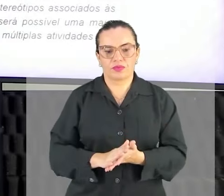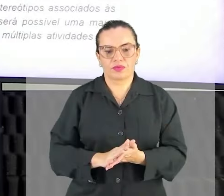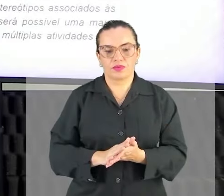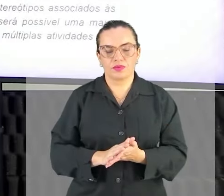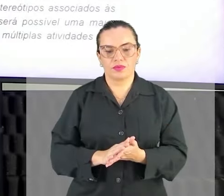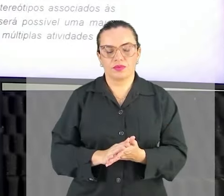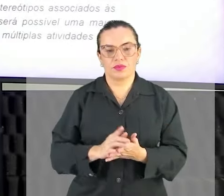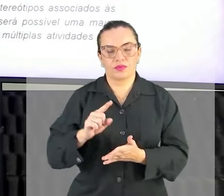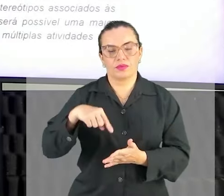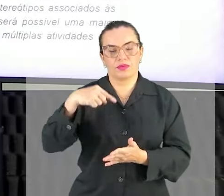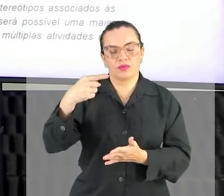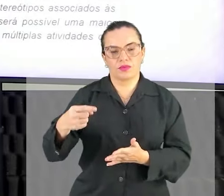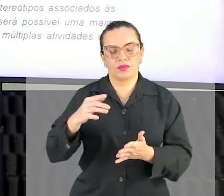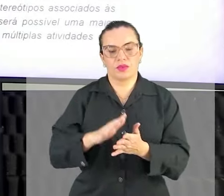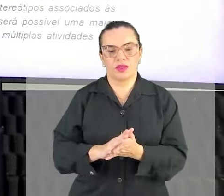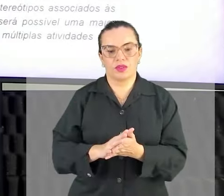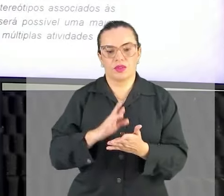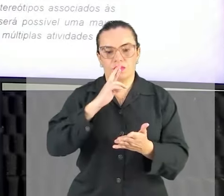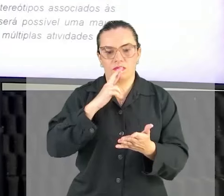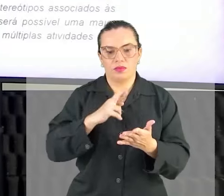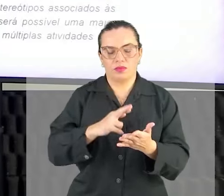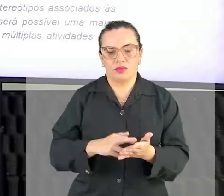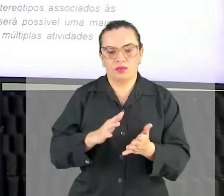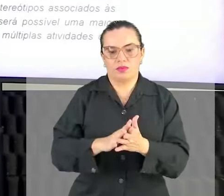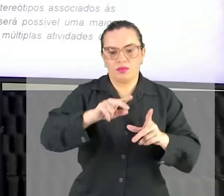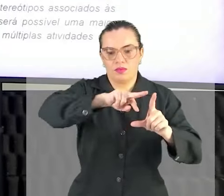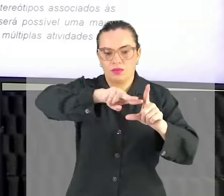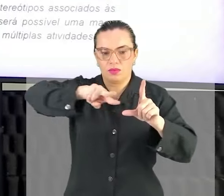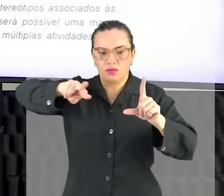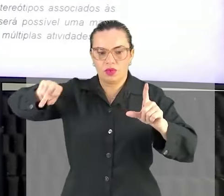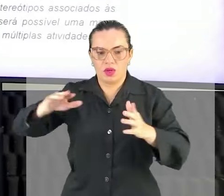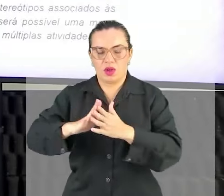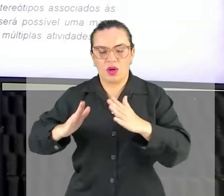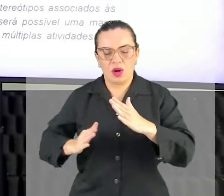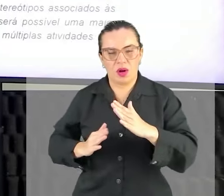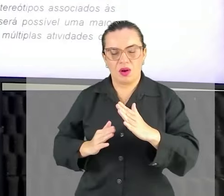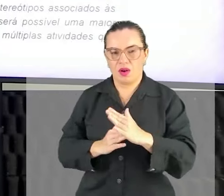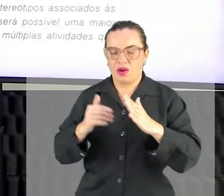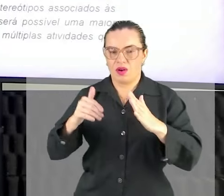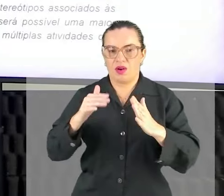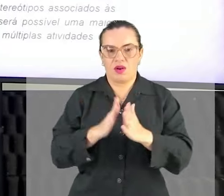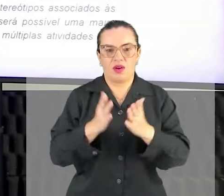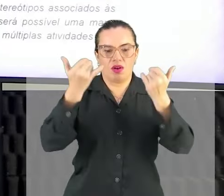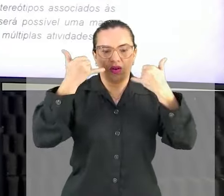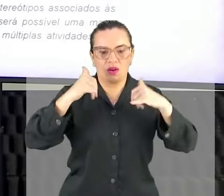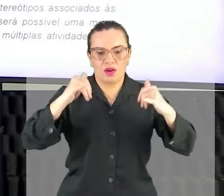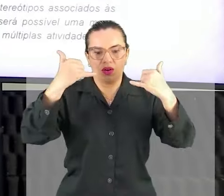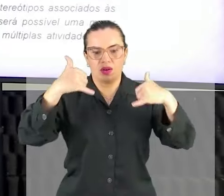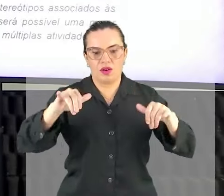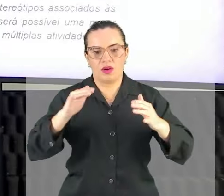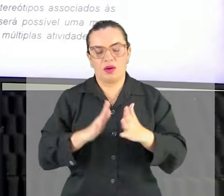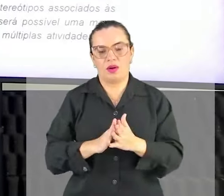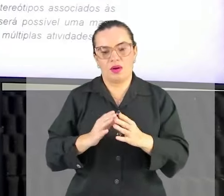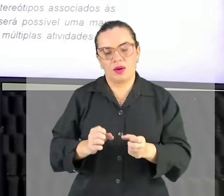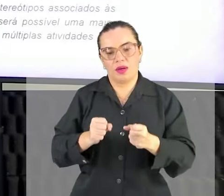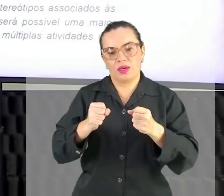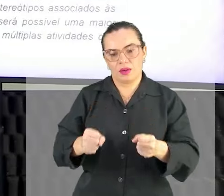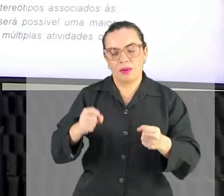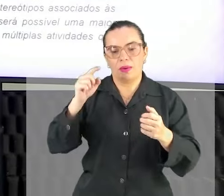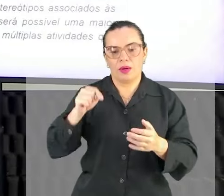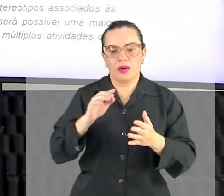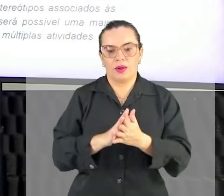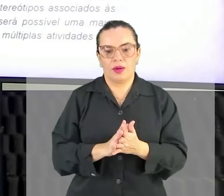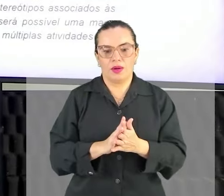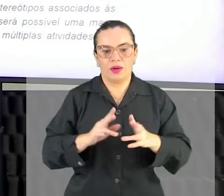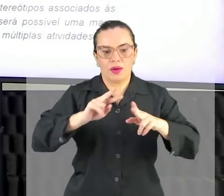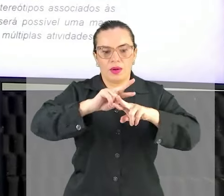uma segunda solução, é dever da mídia, máximo canal de informações da atualidade, viabilizar, por intermédio de comerciais